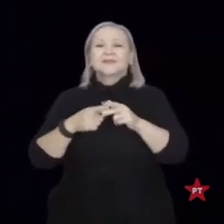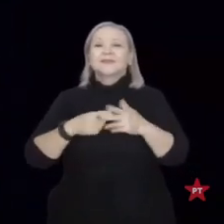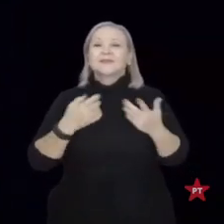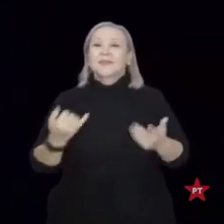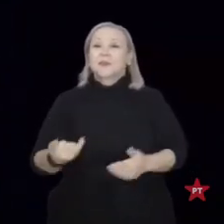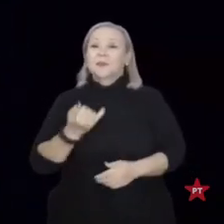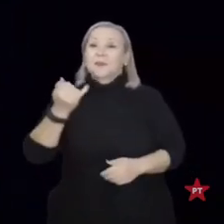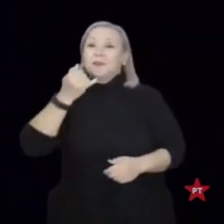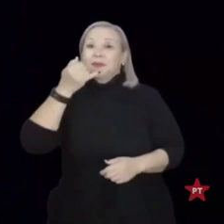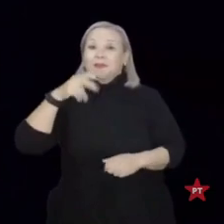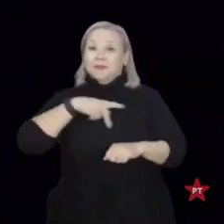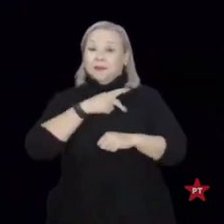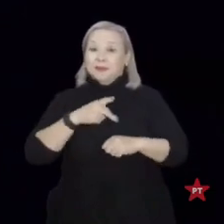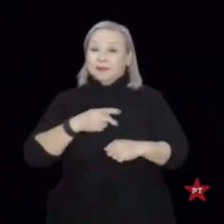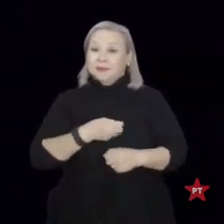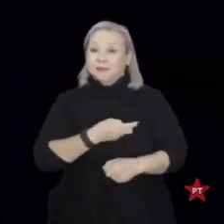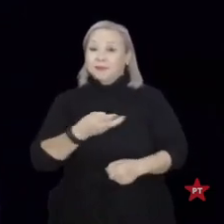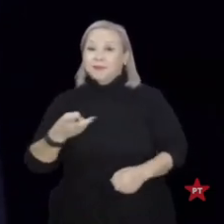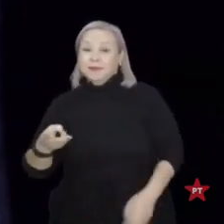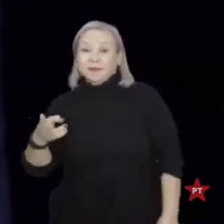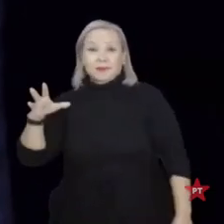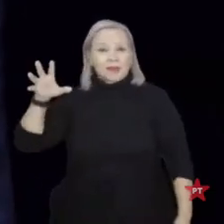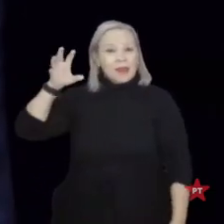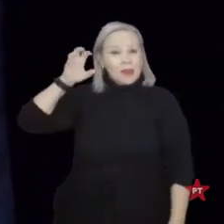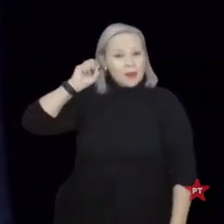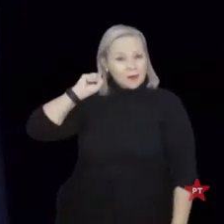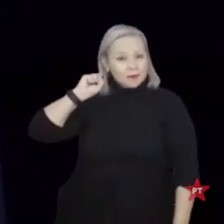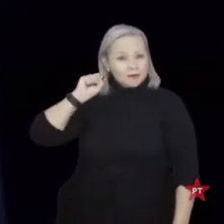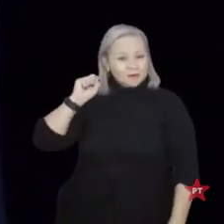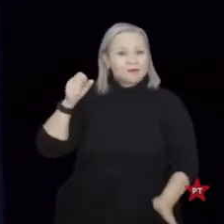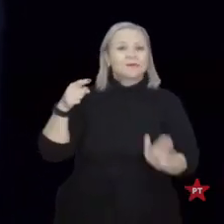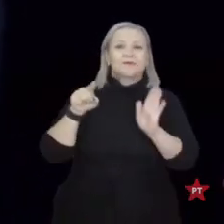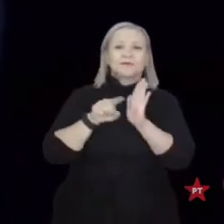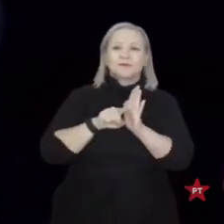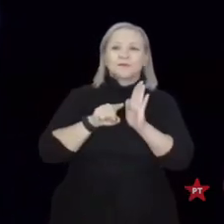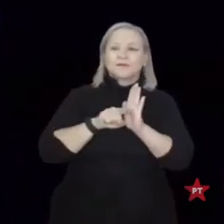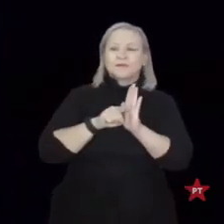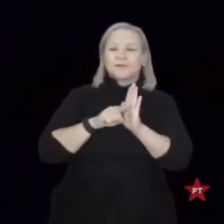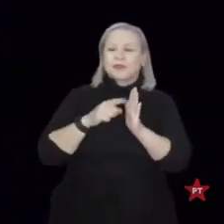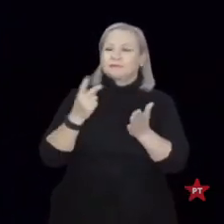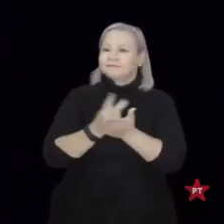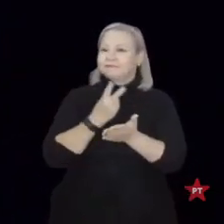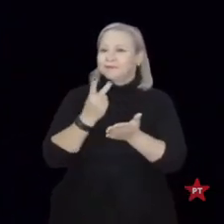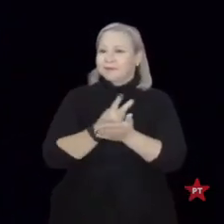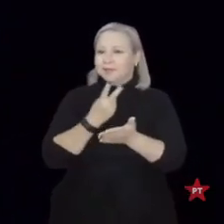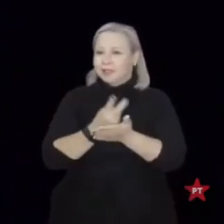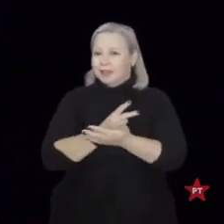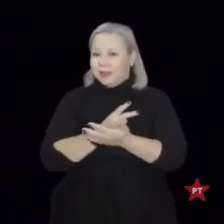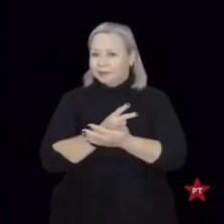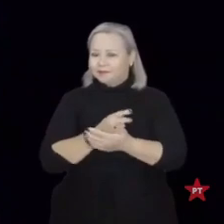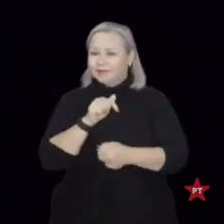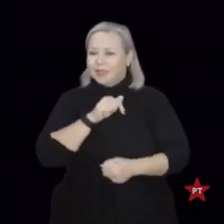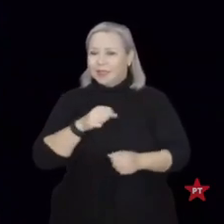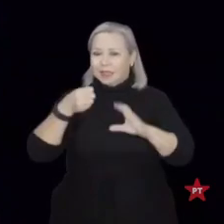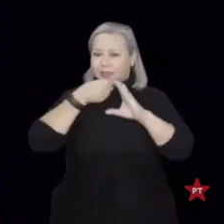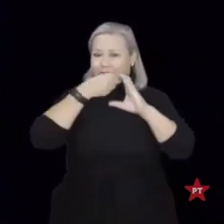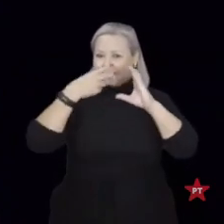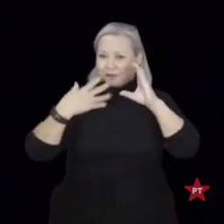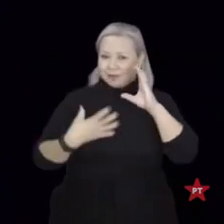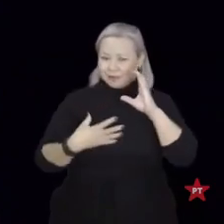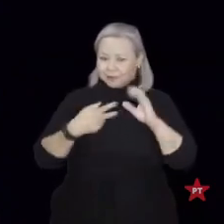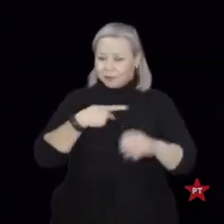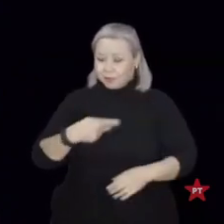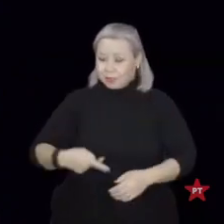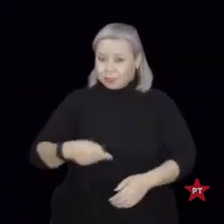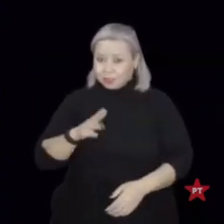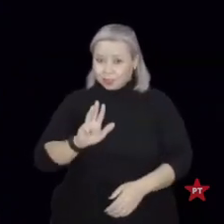a gente ouve menos nós vamos errar e essa é uma característica do presidente Lula é o homem